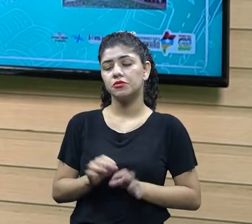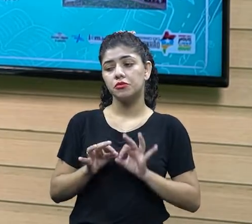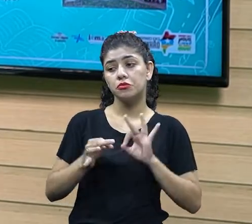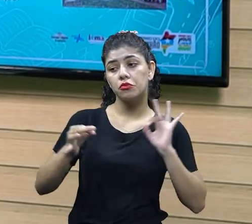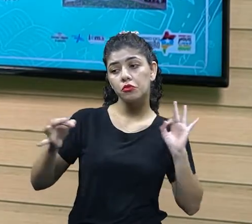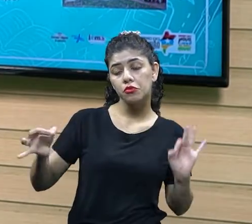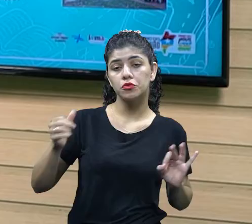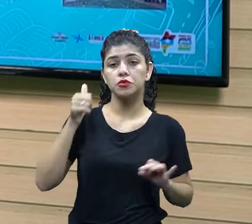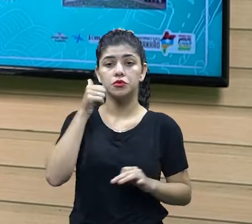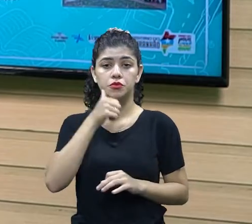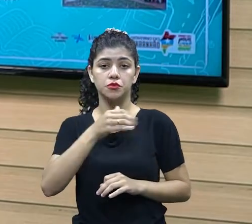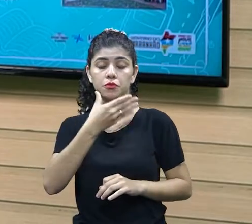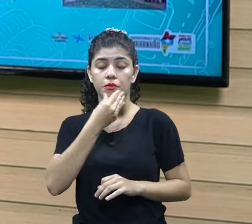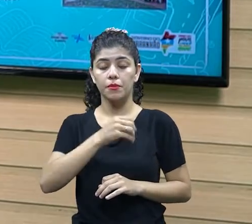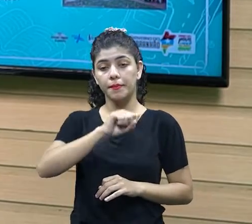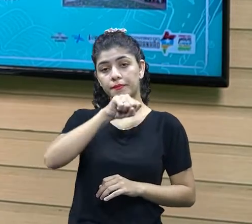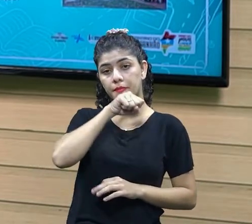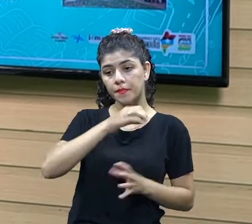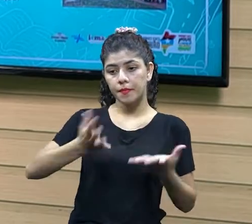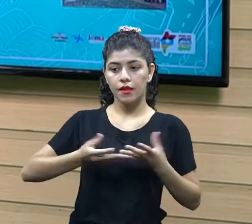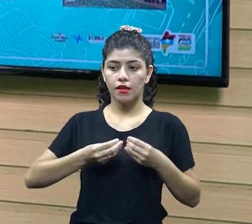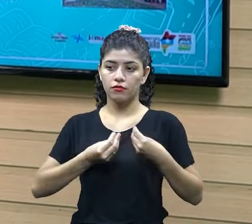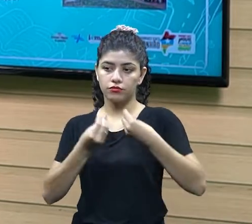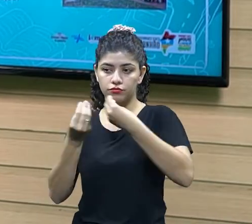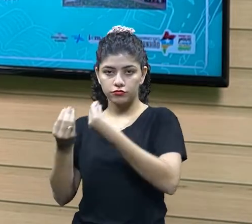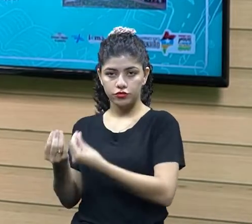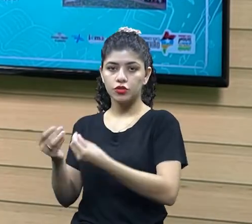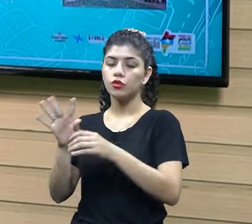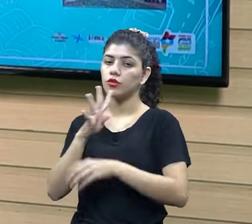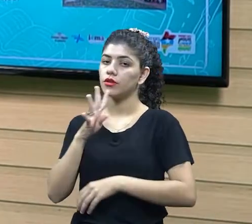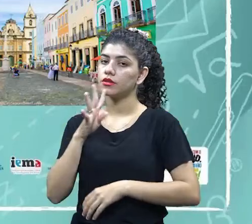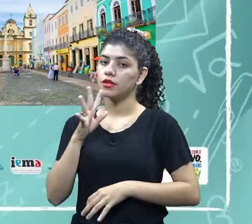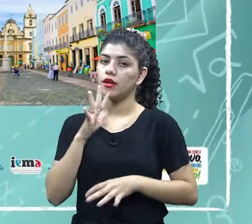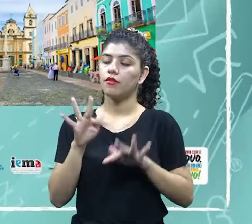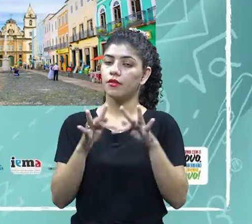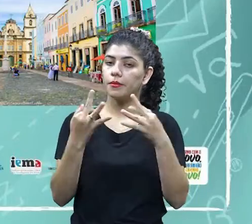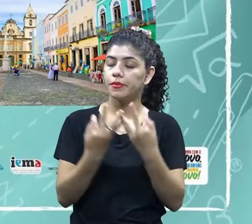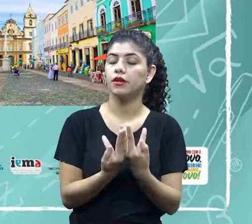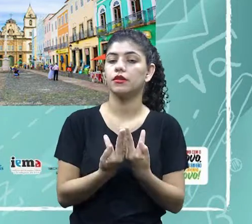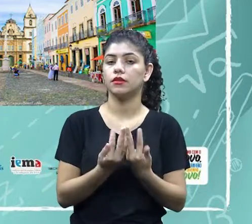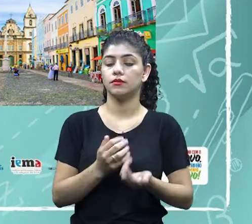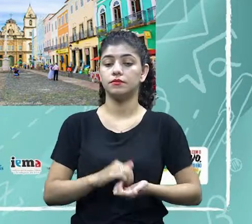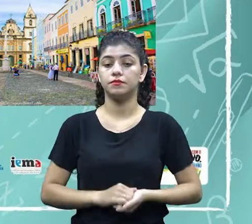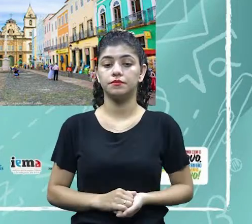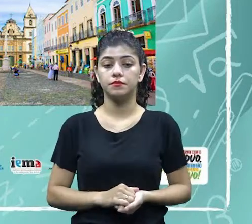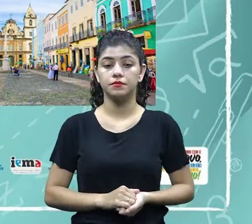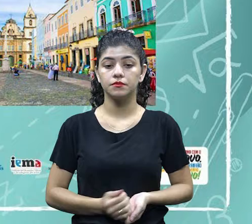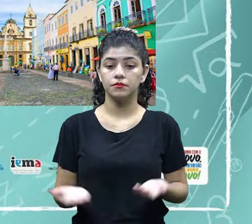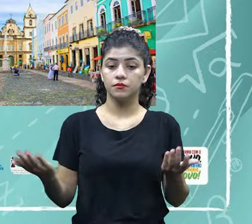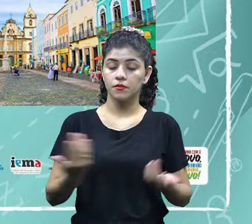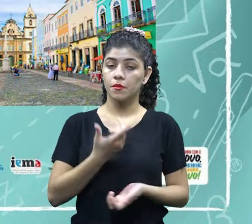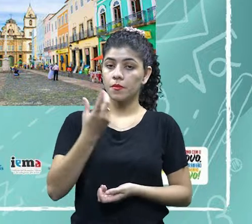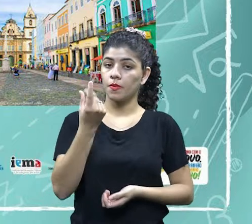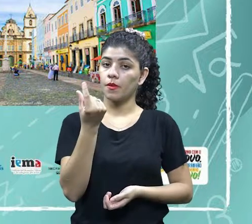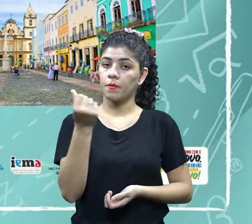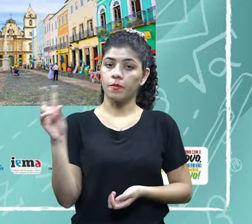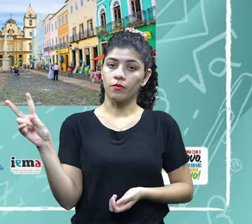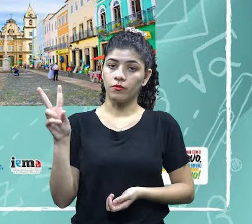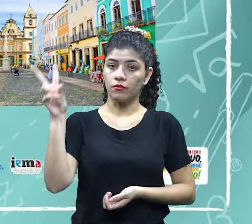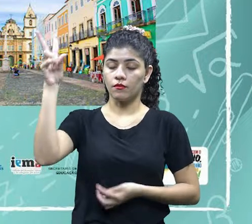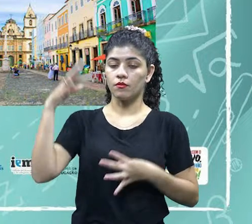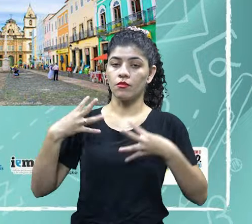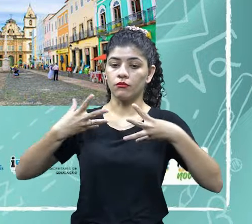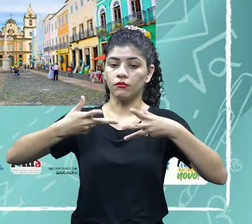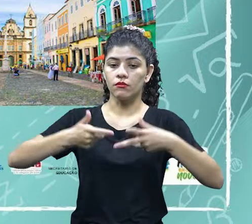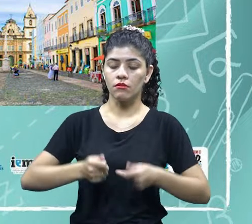a minha família para conhecer os meus pais que estão morando lá em Salvador, certo? E o valor da viagem, de toda a